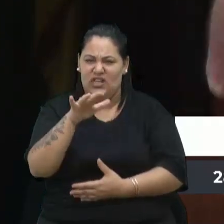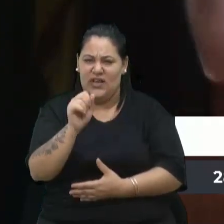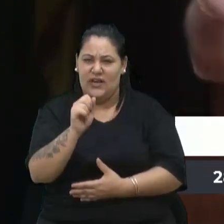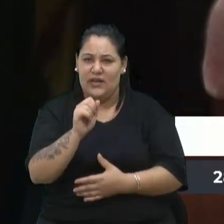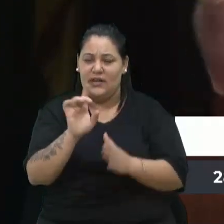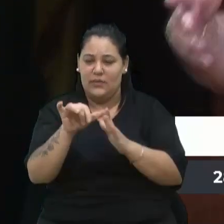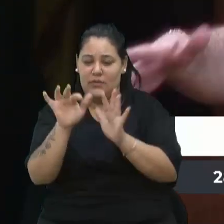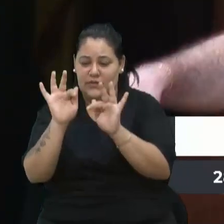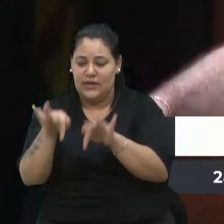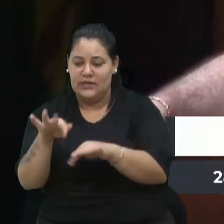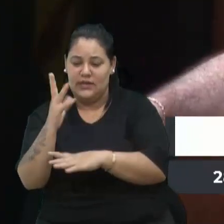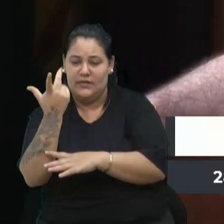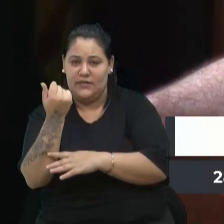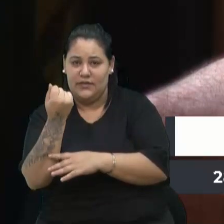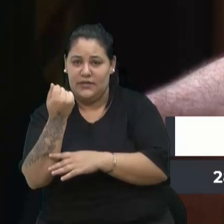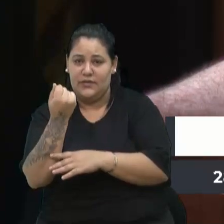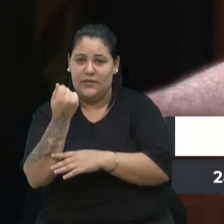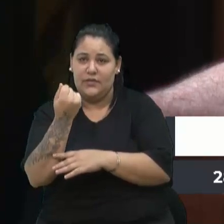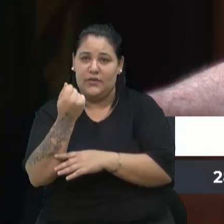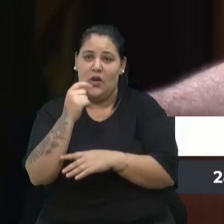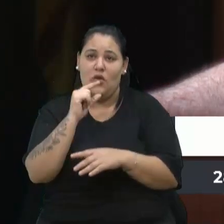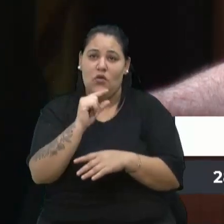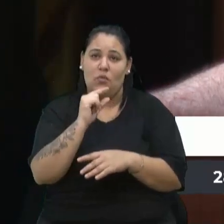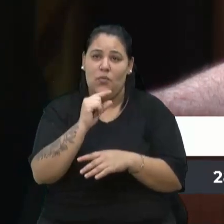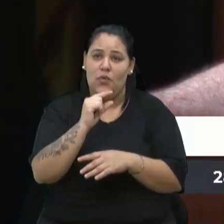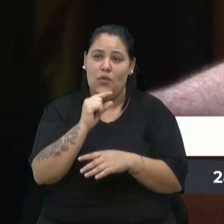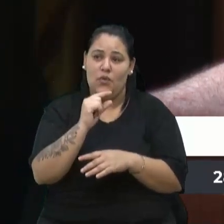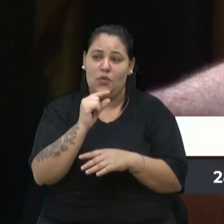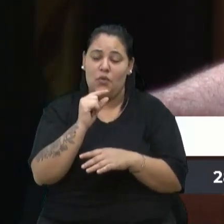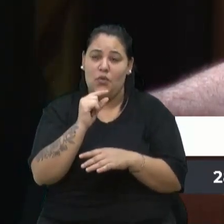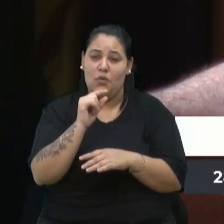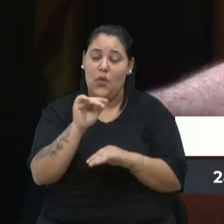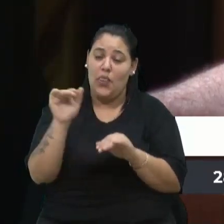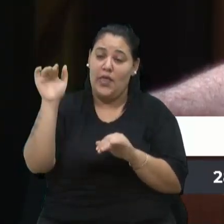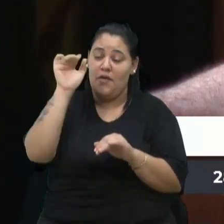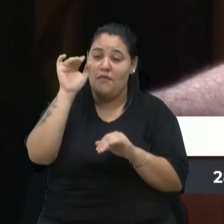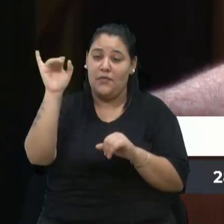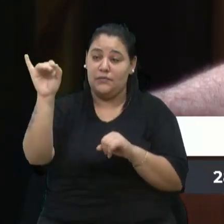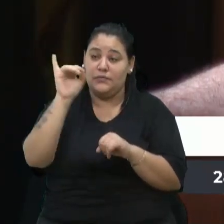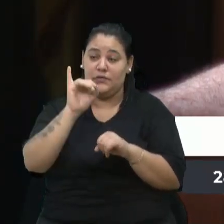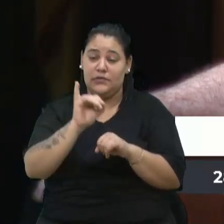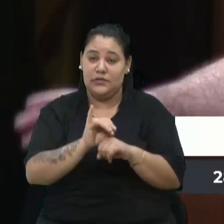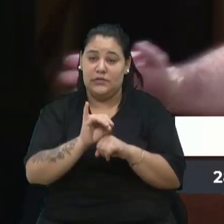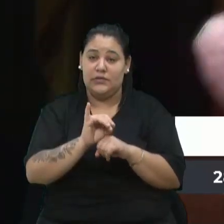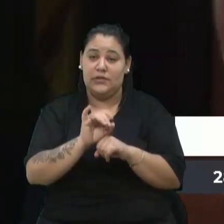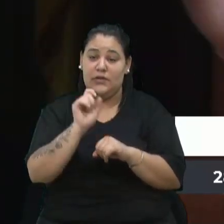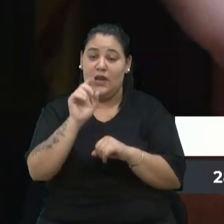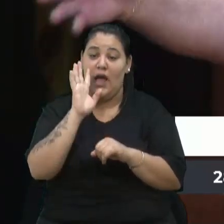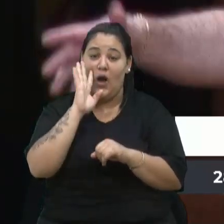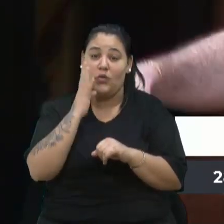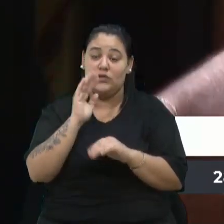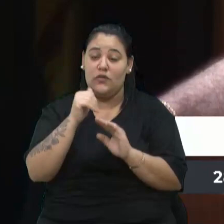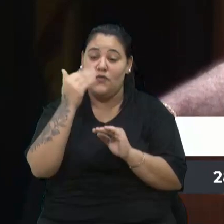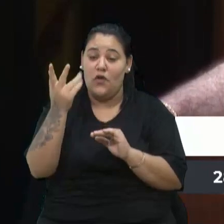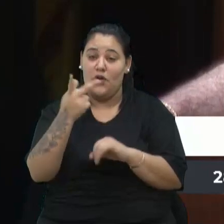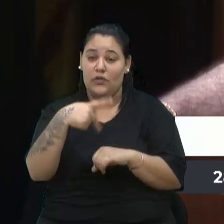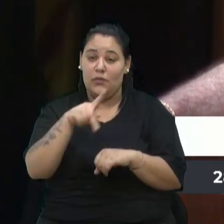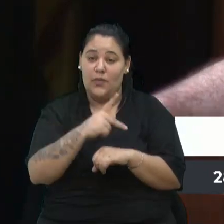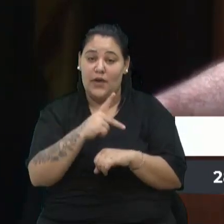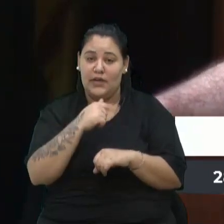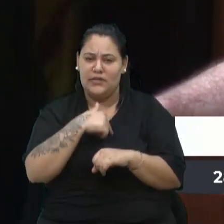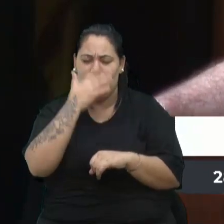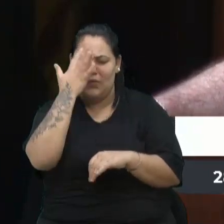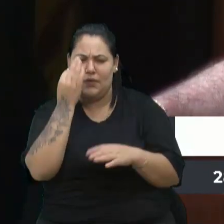nível internacional do que está acontecendo nos dias atuais, a gente acompanha, entende e analisa junto com outros